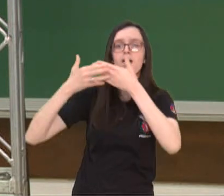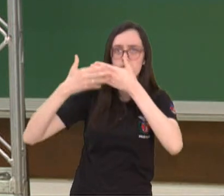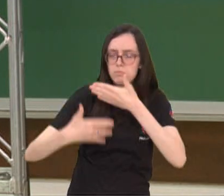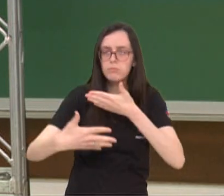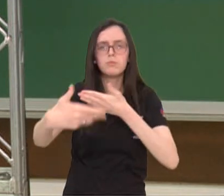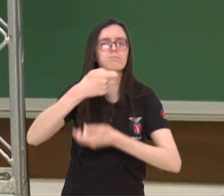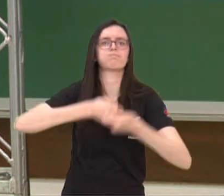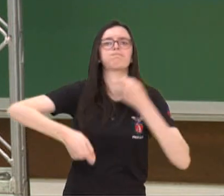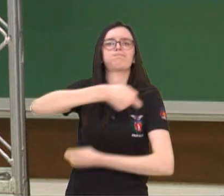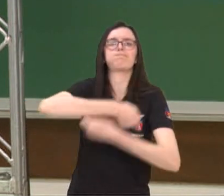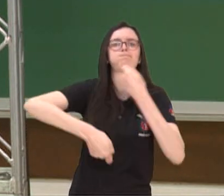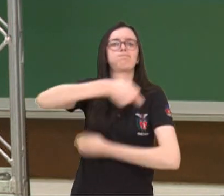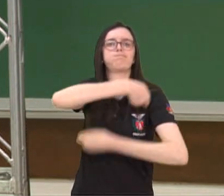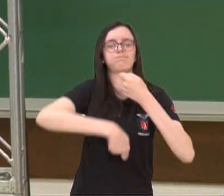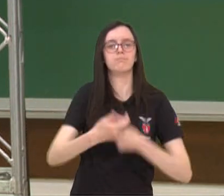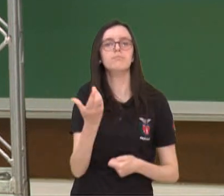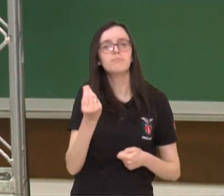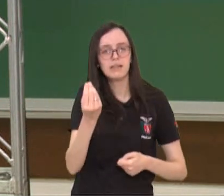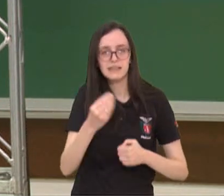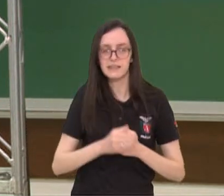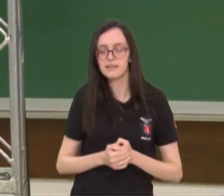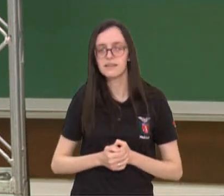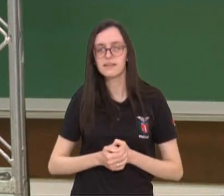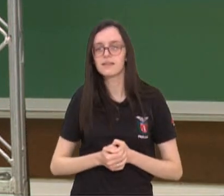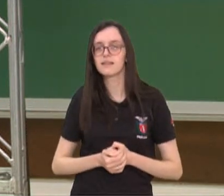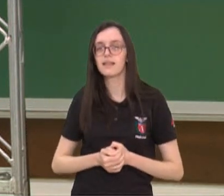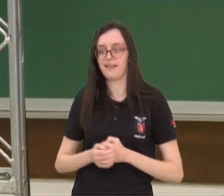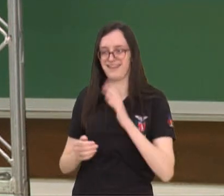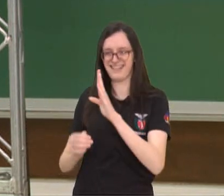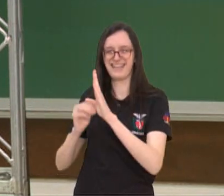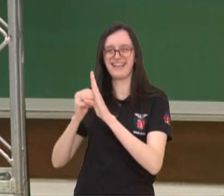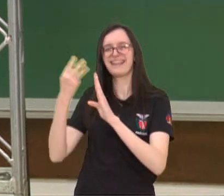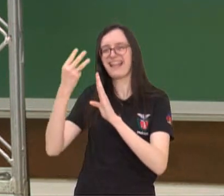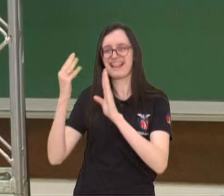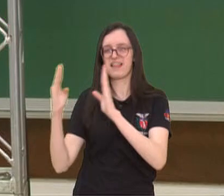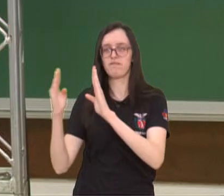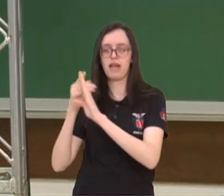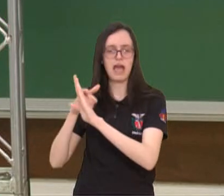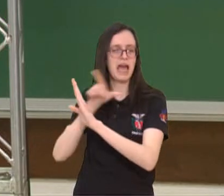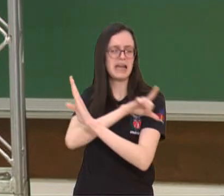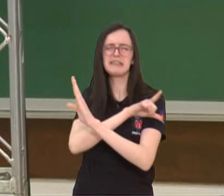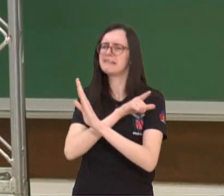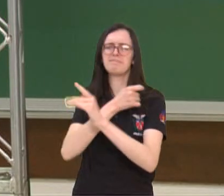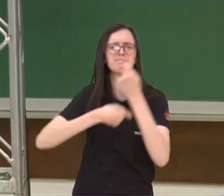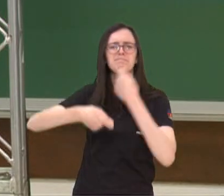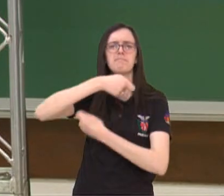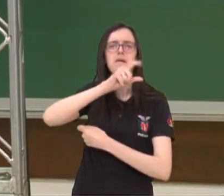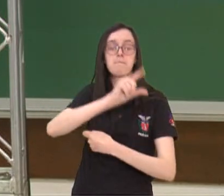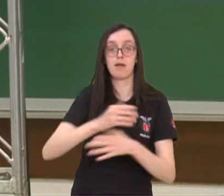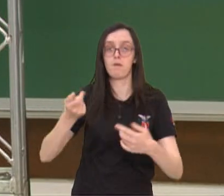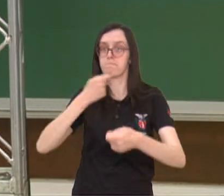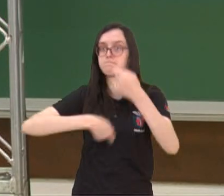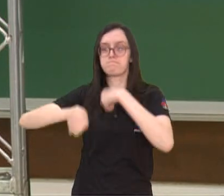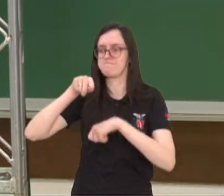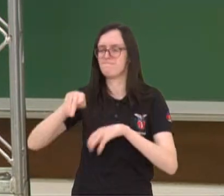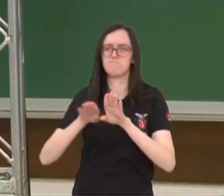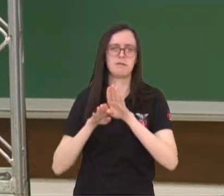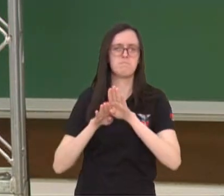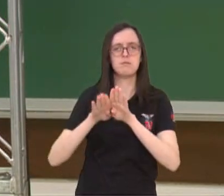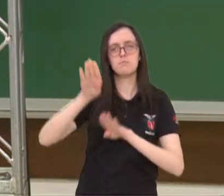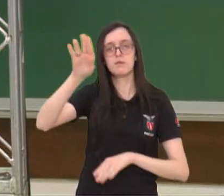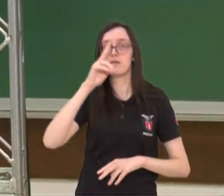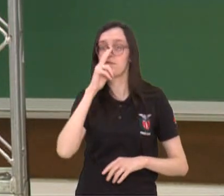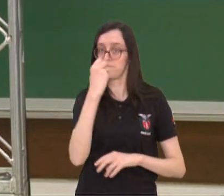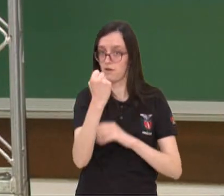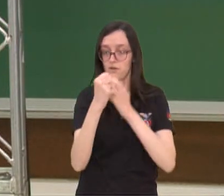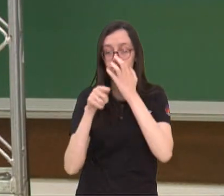capitalista aqui antes dessa fase, né? Antes da terceira fase. Então, a terceira fase ela é uma